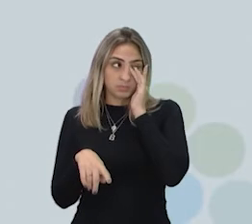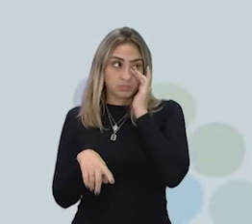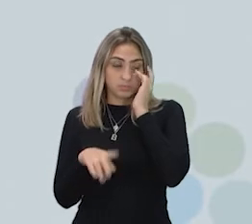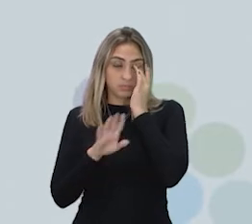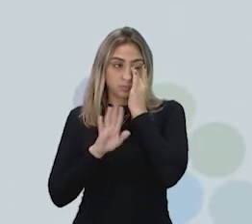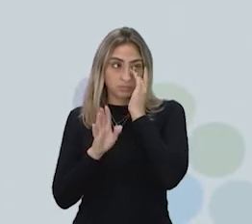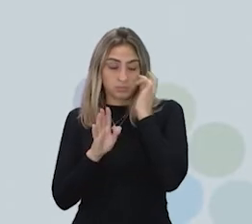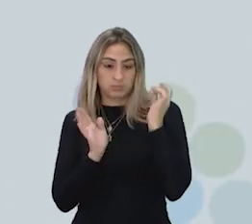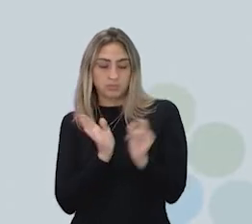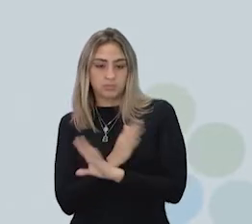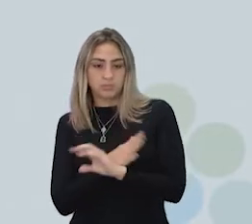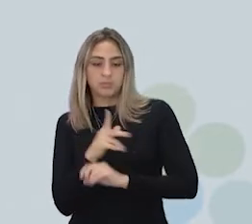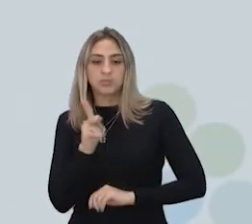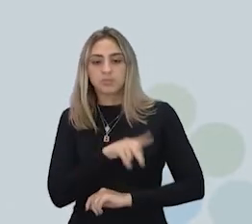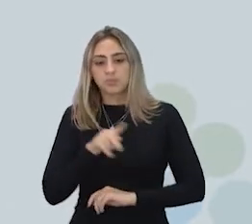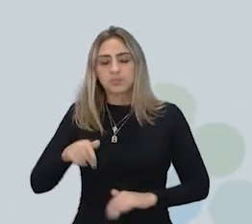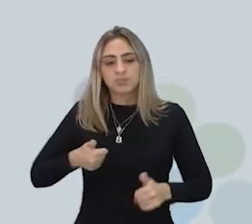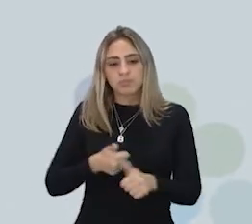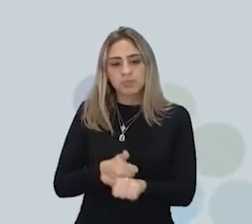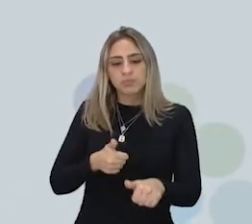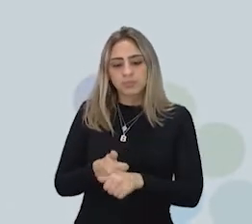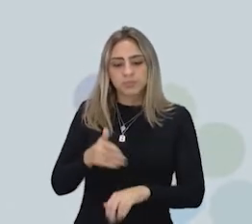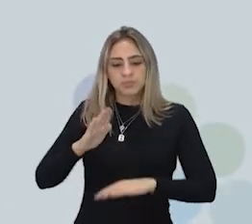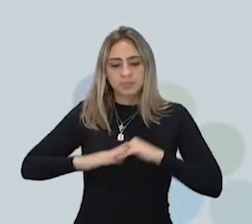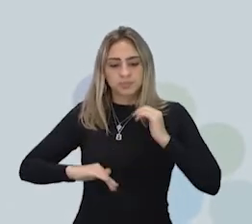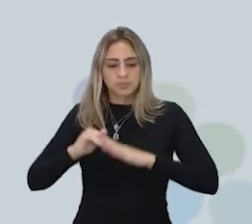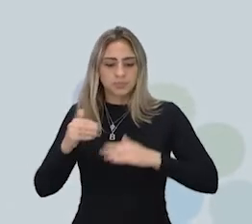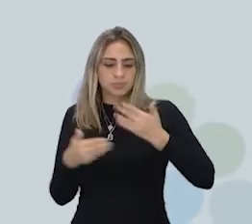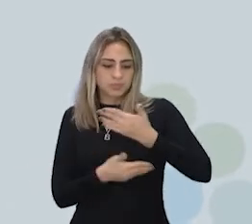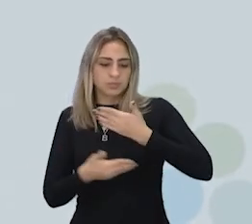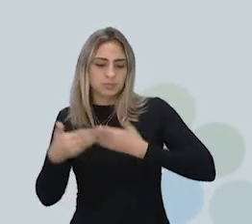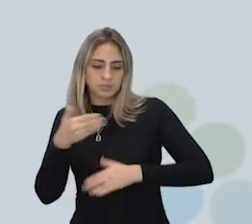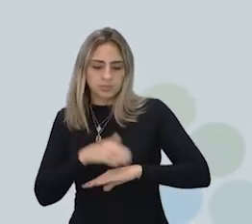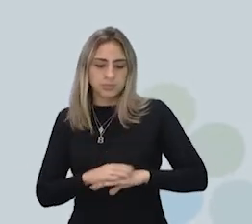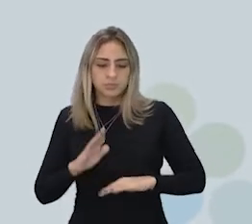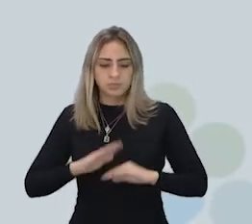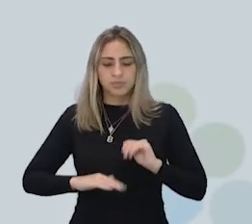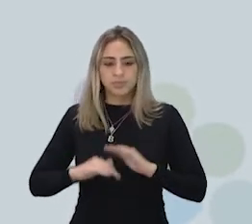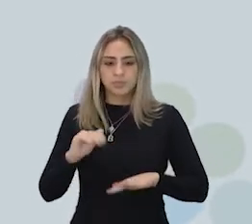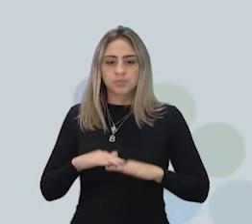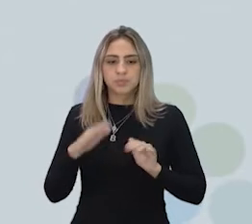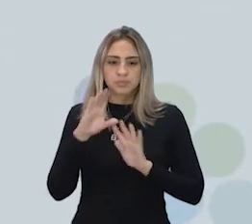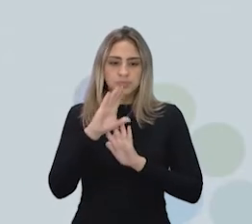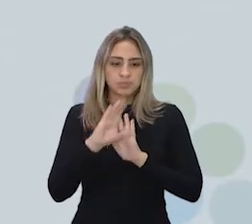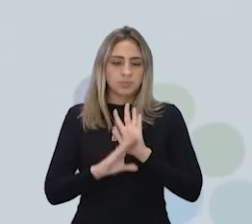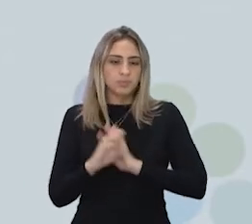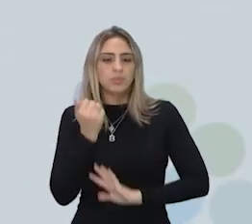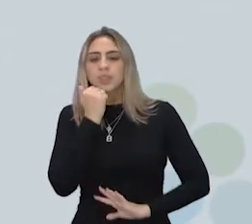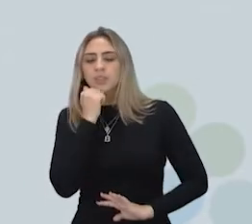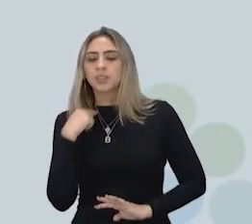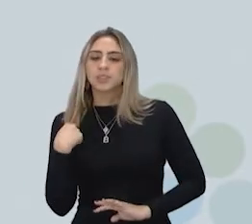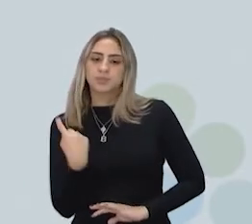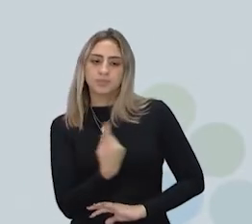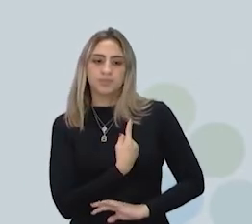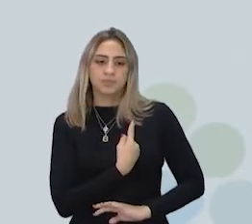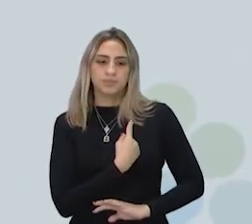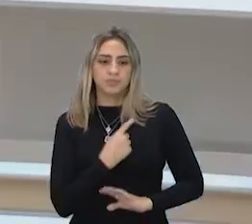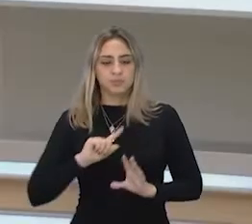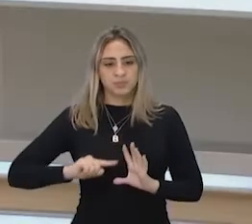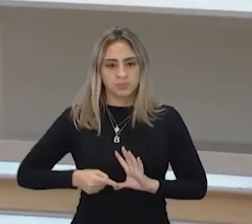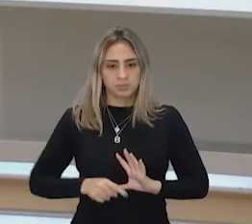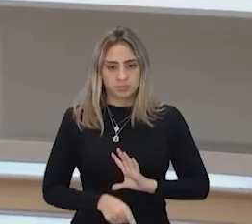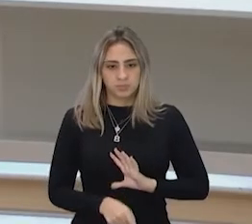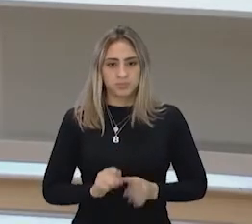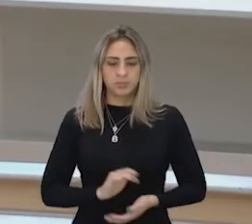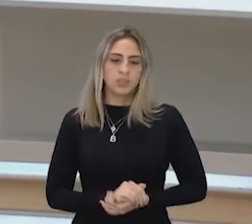vistas, aqui ó, o professor que está nos acompanhando na lousa para vocês, as habilidades do currículo de ciências que nós estamos aprofundando